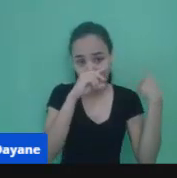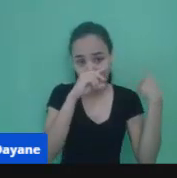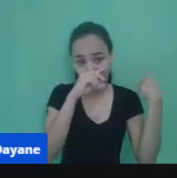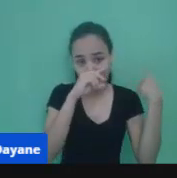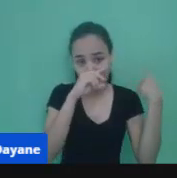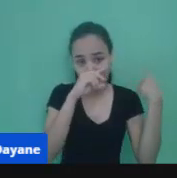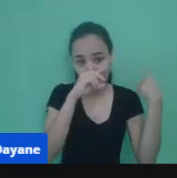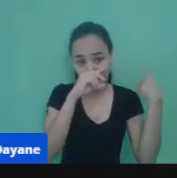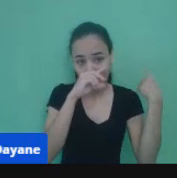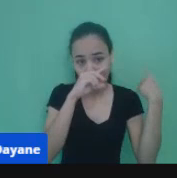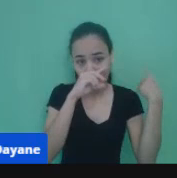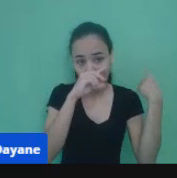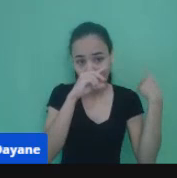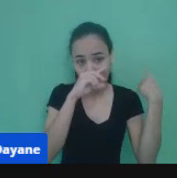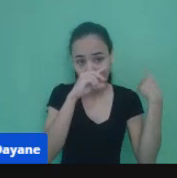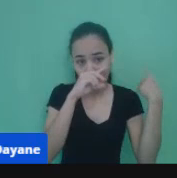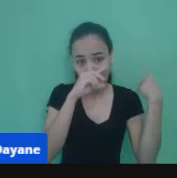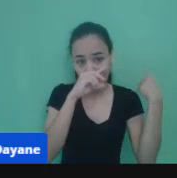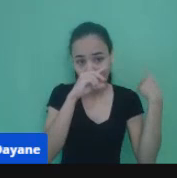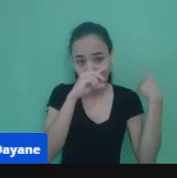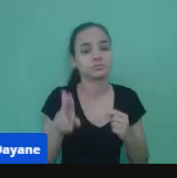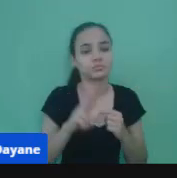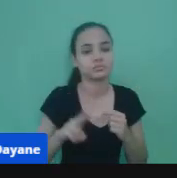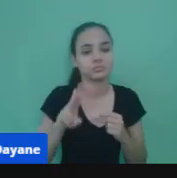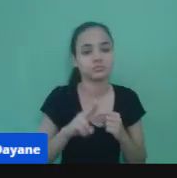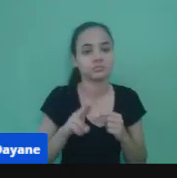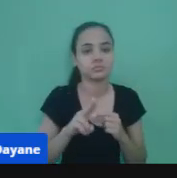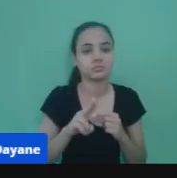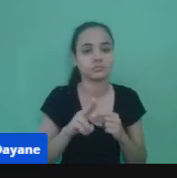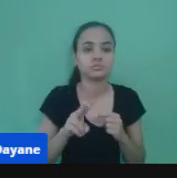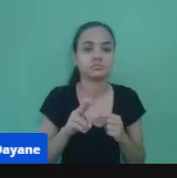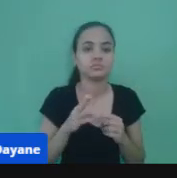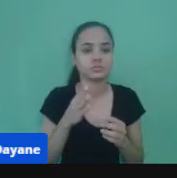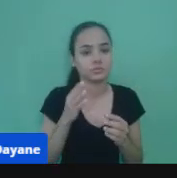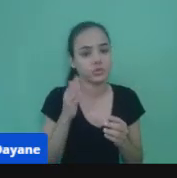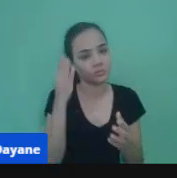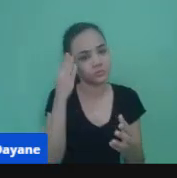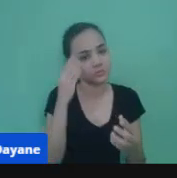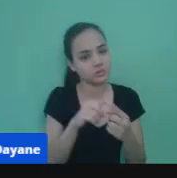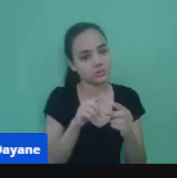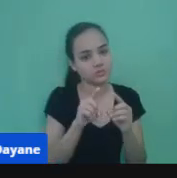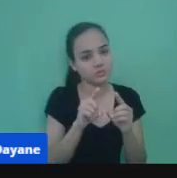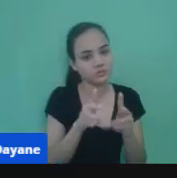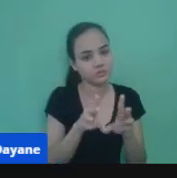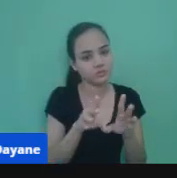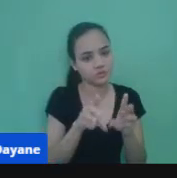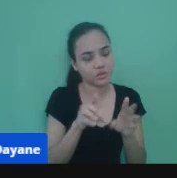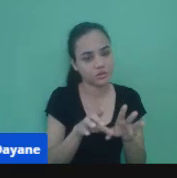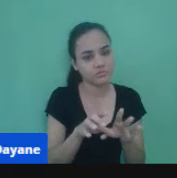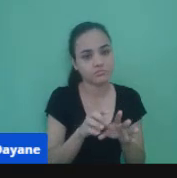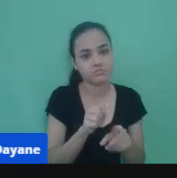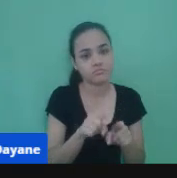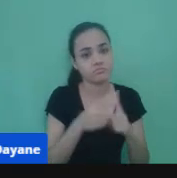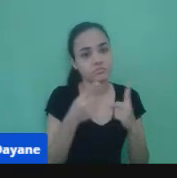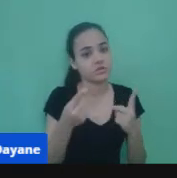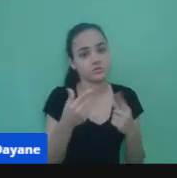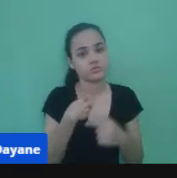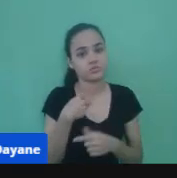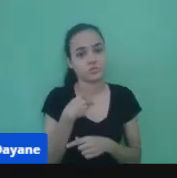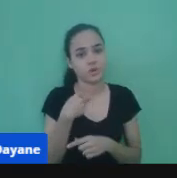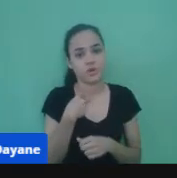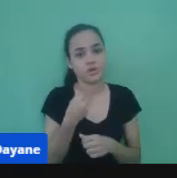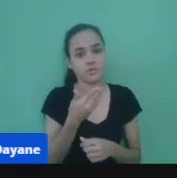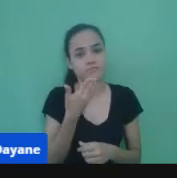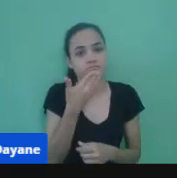fins didáticos, desde que você não cobre por isso. Na LDB, né, na Lei de Diretrizes e